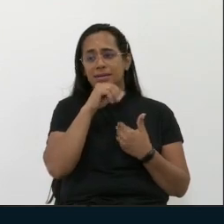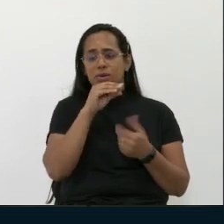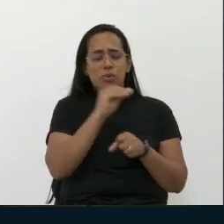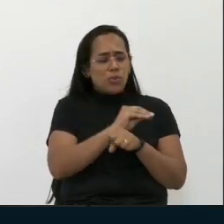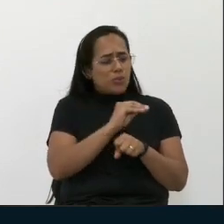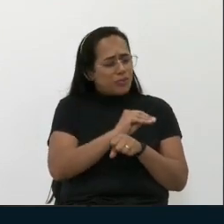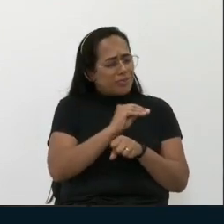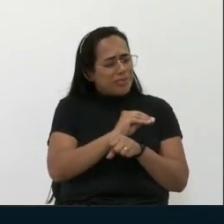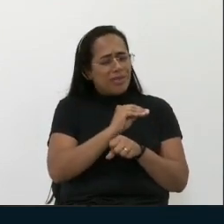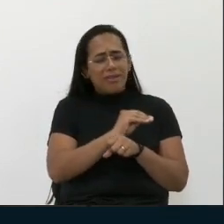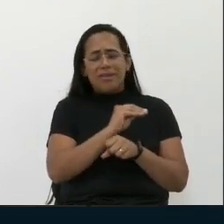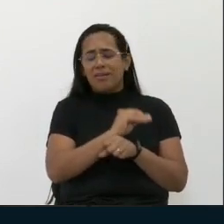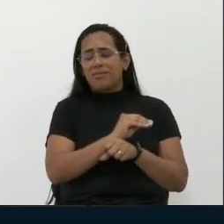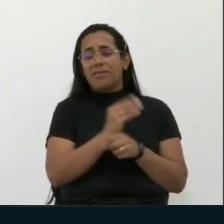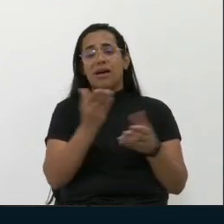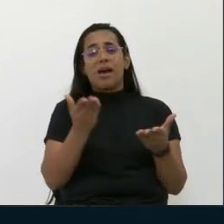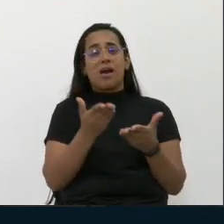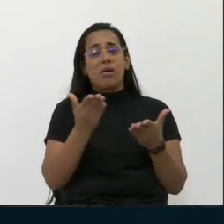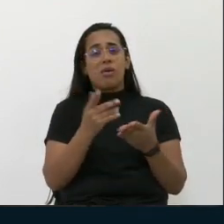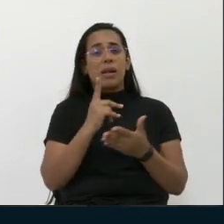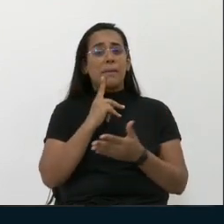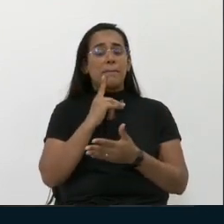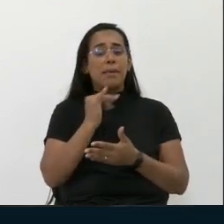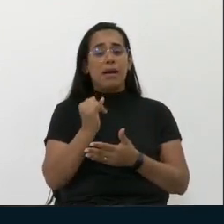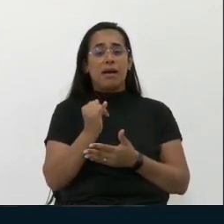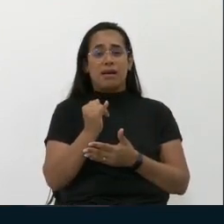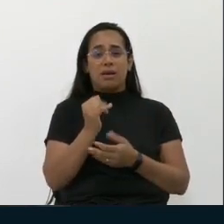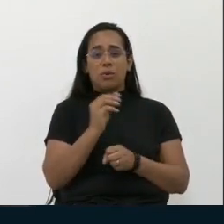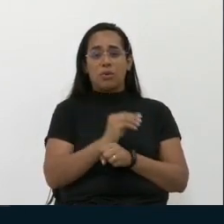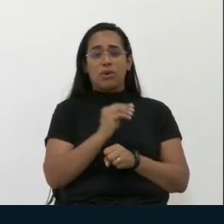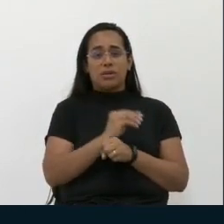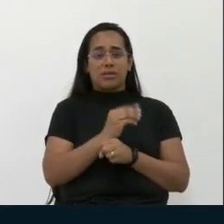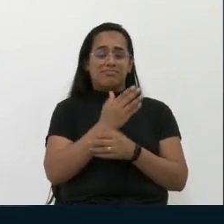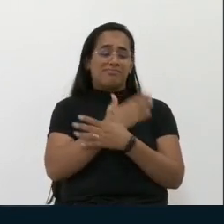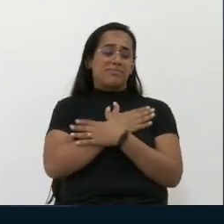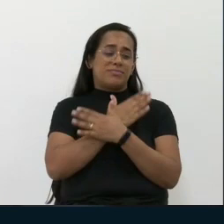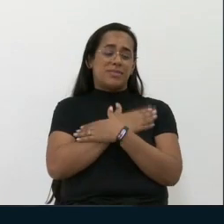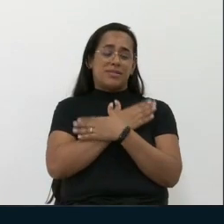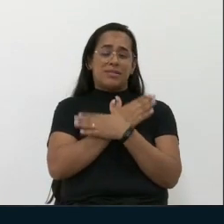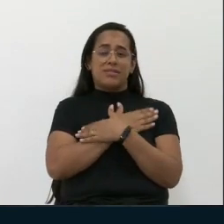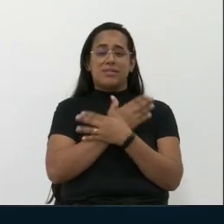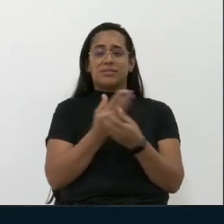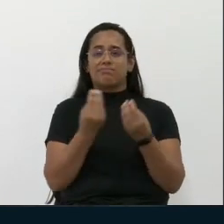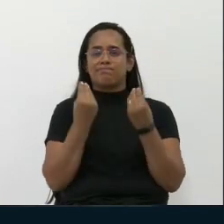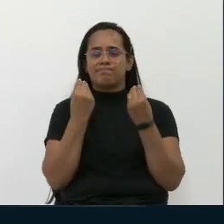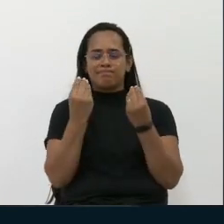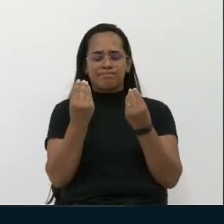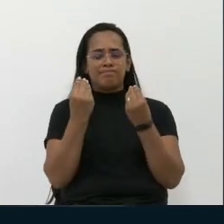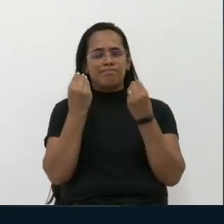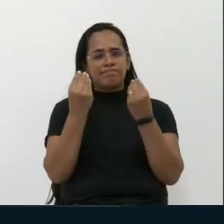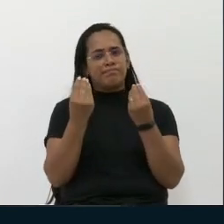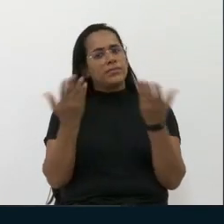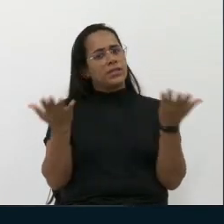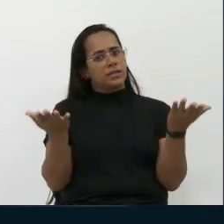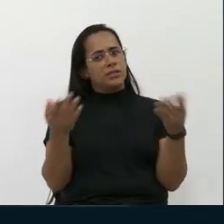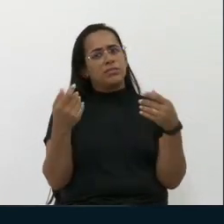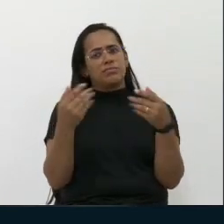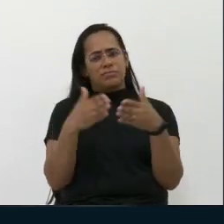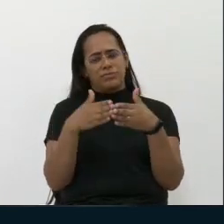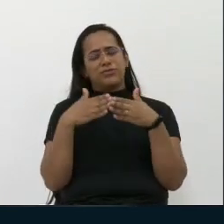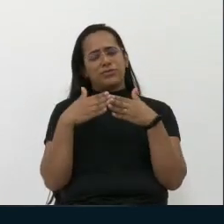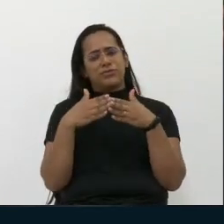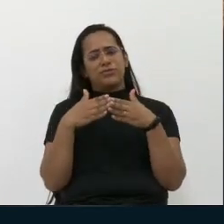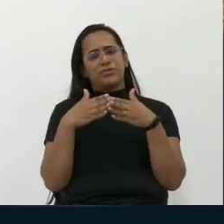o pai desempregado, um absurdo. Então, nós precisamos... Vereadores, está na hora da